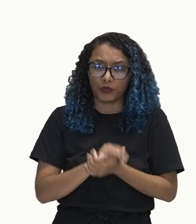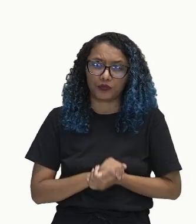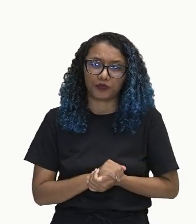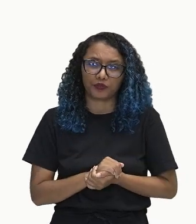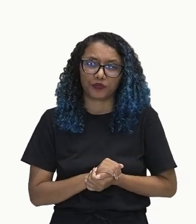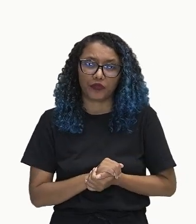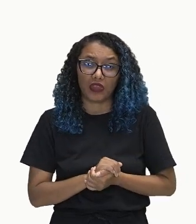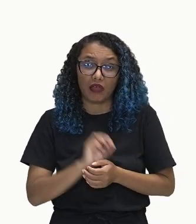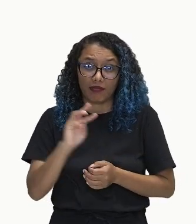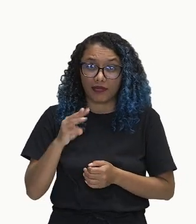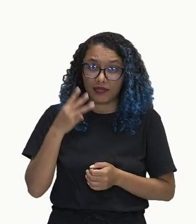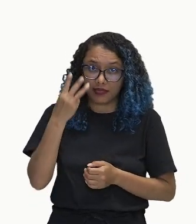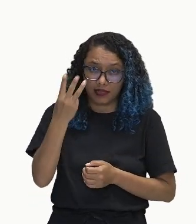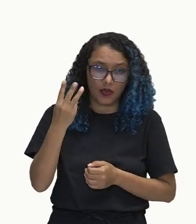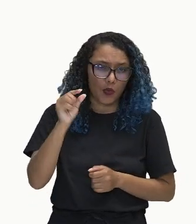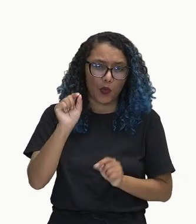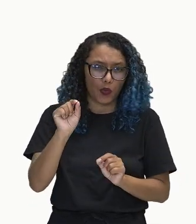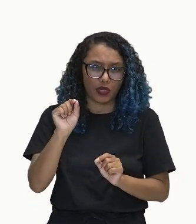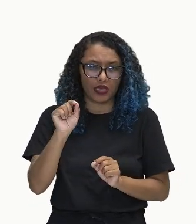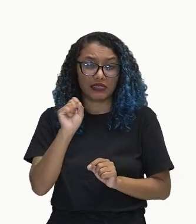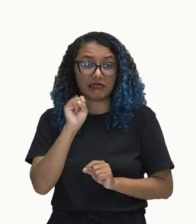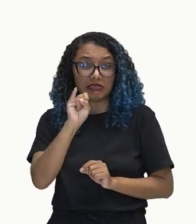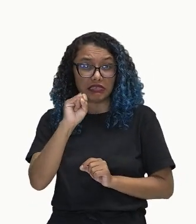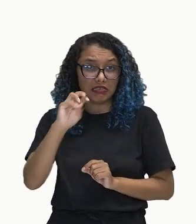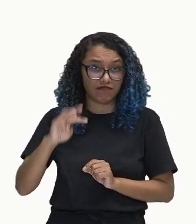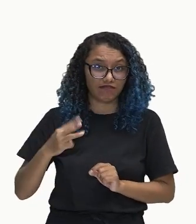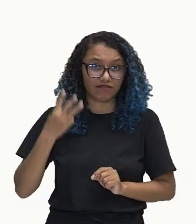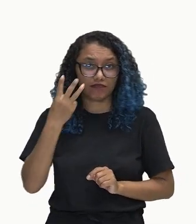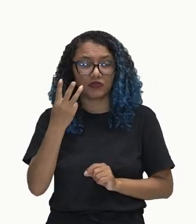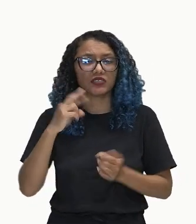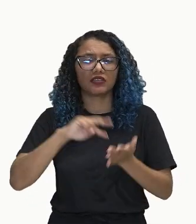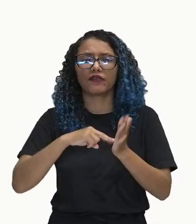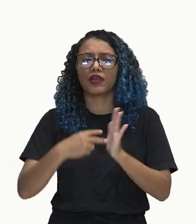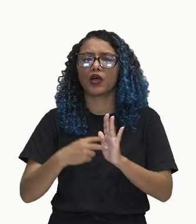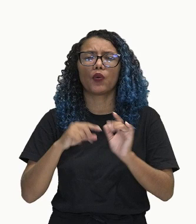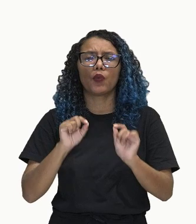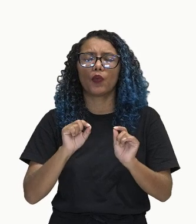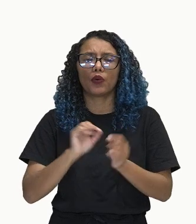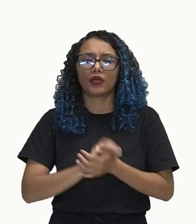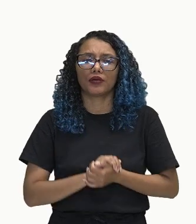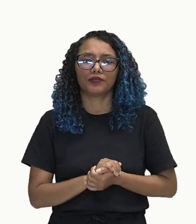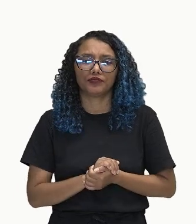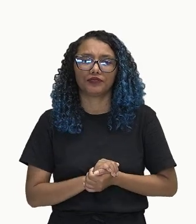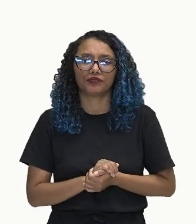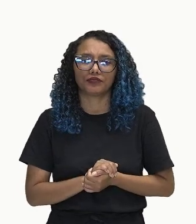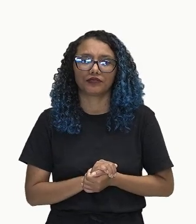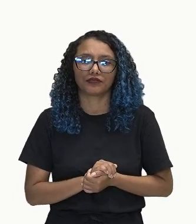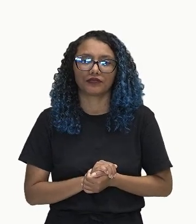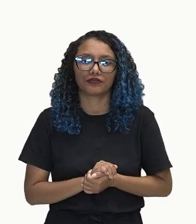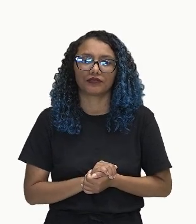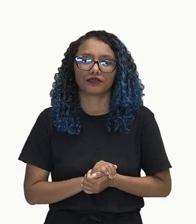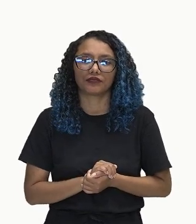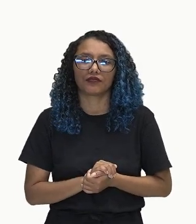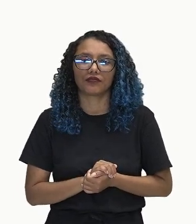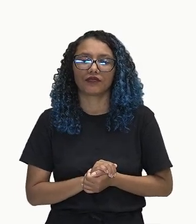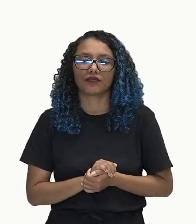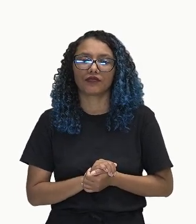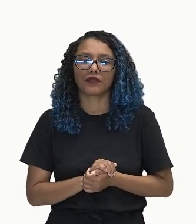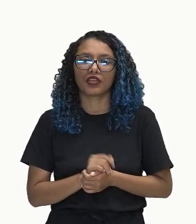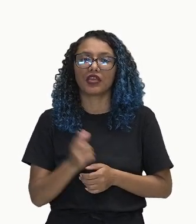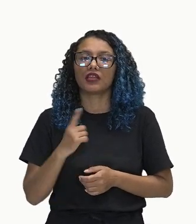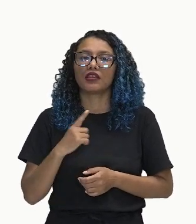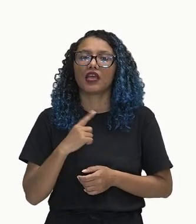terceiro grau, se ele é do terceiro grau, é porque a sua forma geral tem uma quantidade de